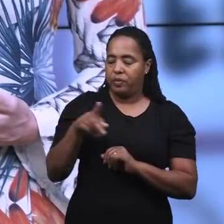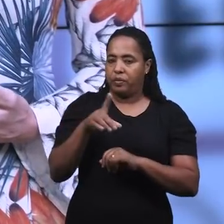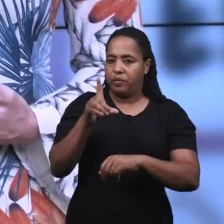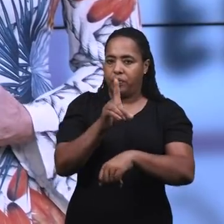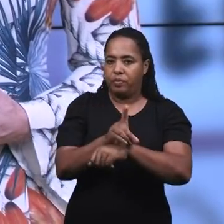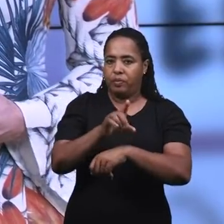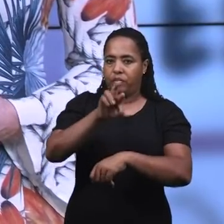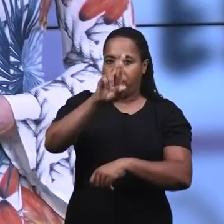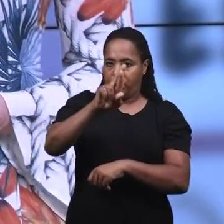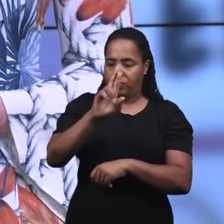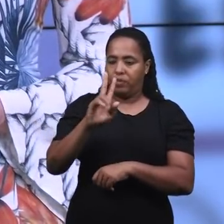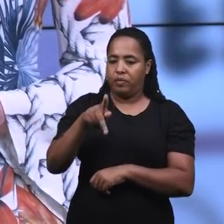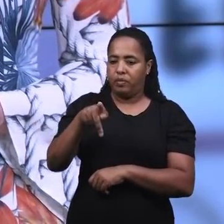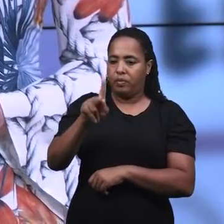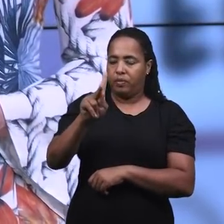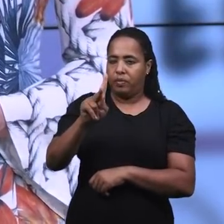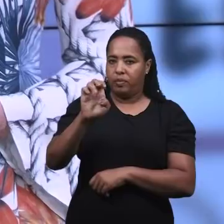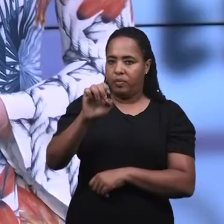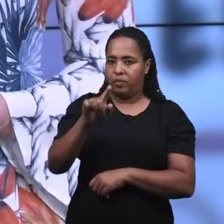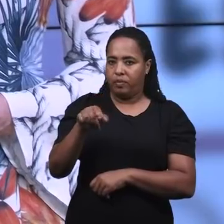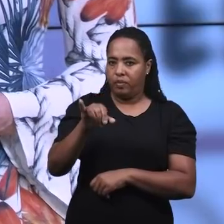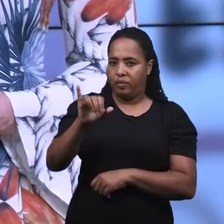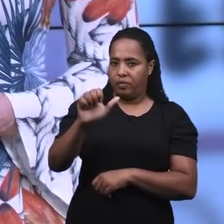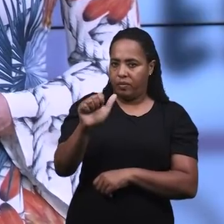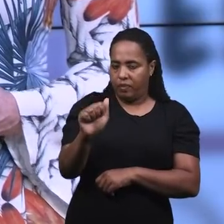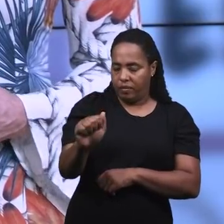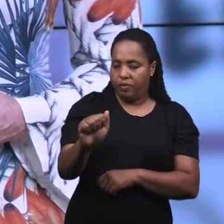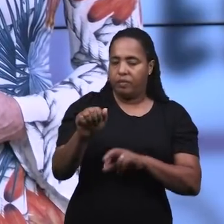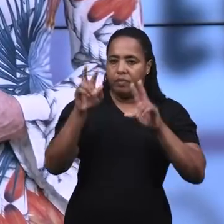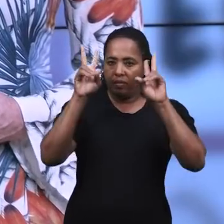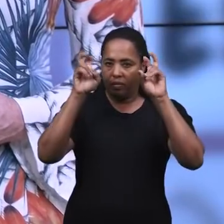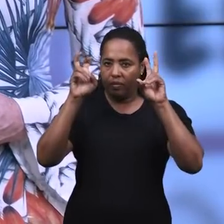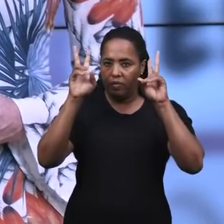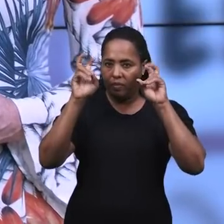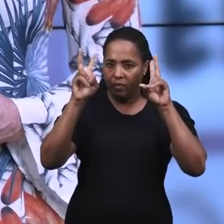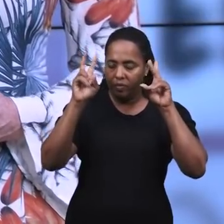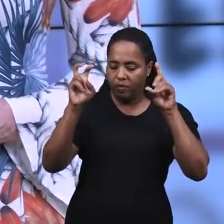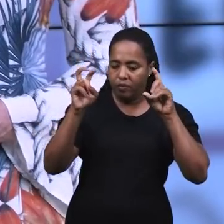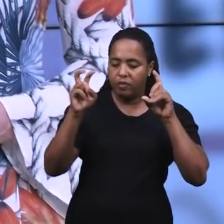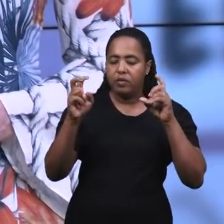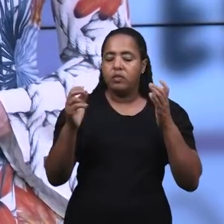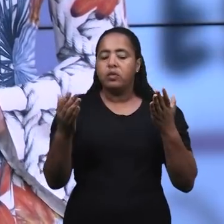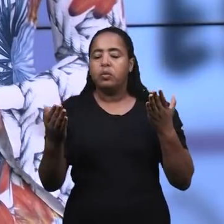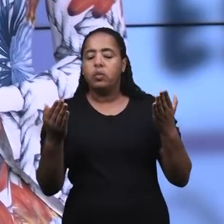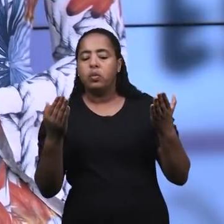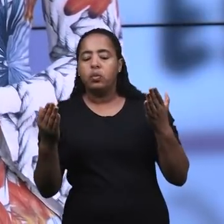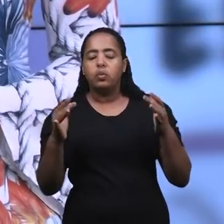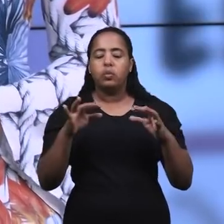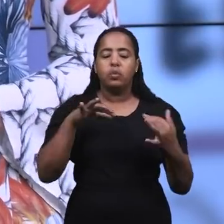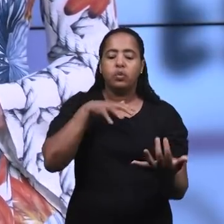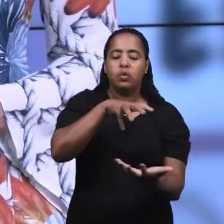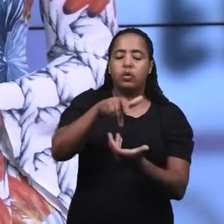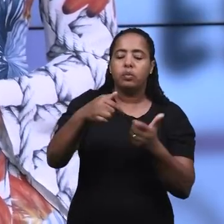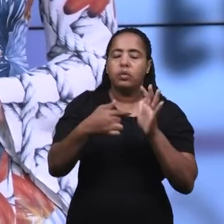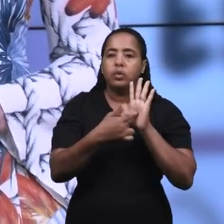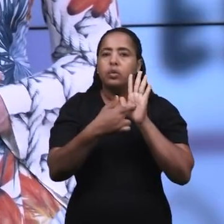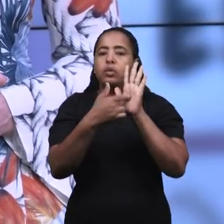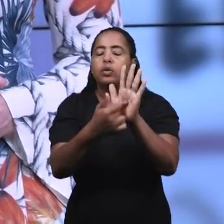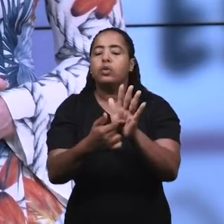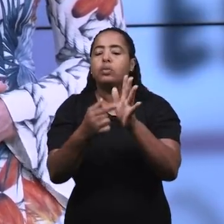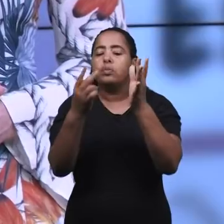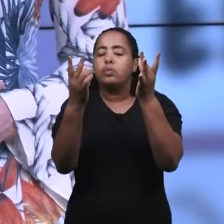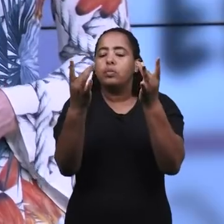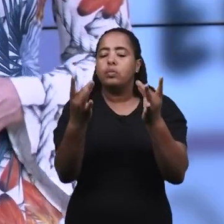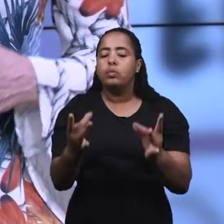doutora em educação, Késia Nunes, tratou sobre concepção de mundo e apresentou a seguinte